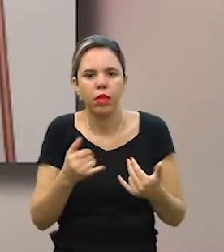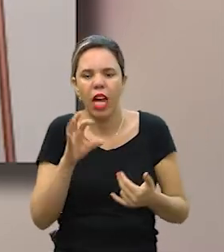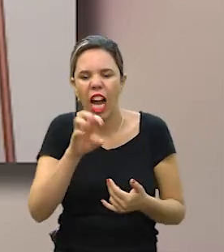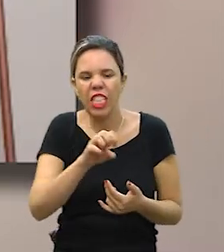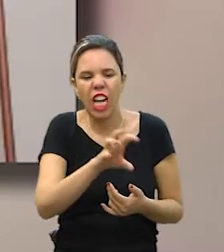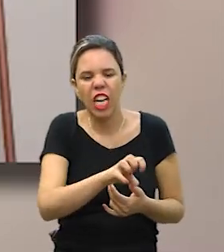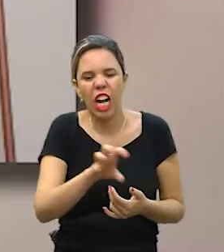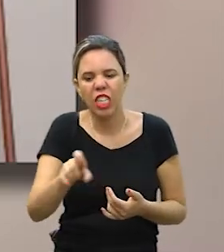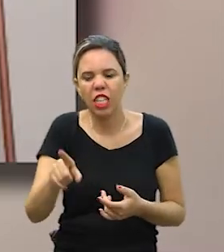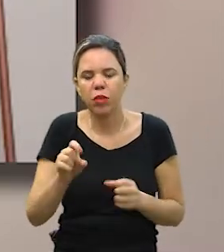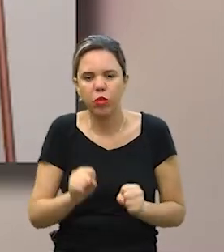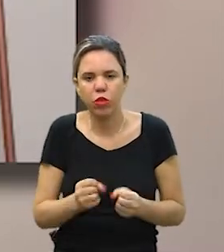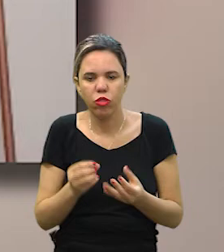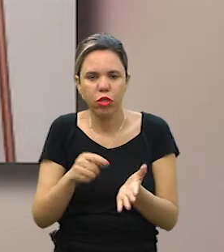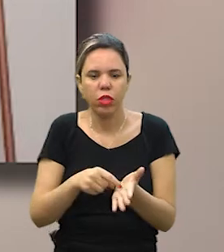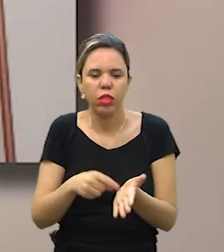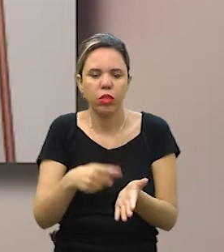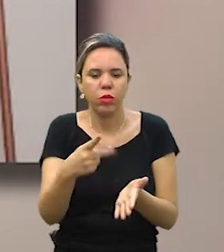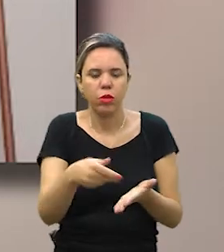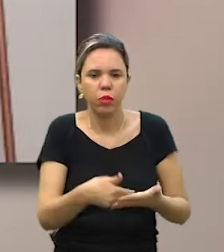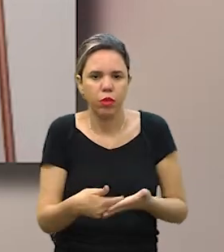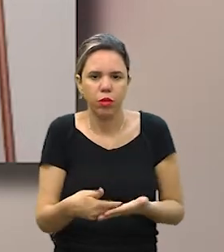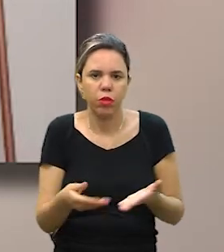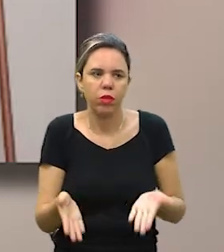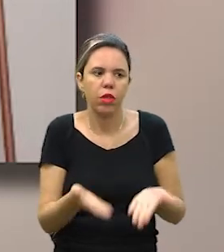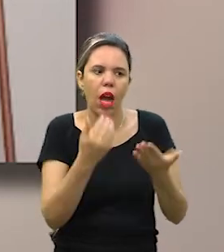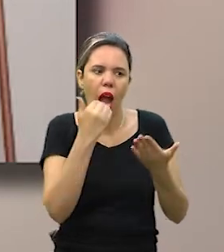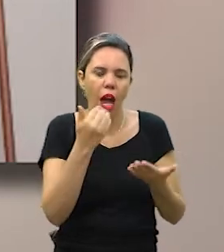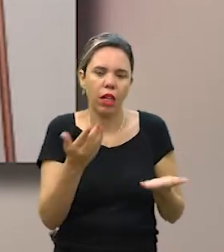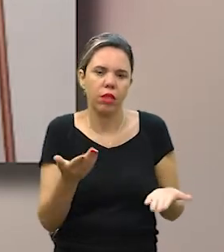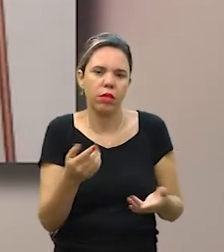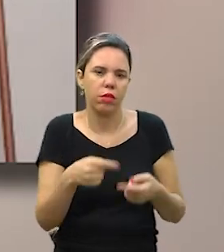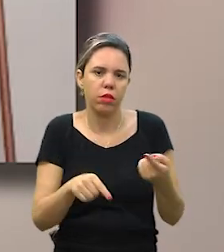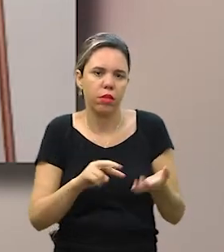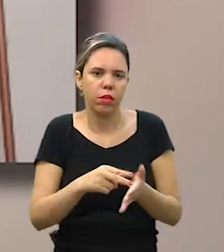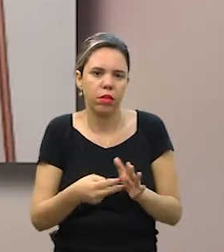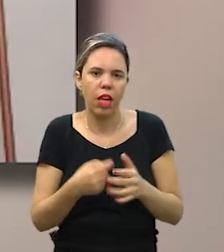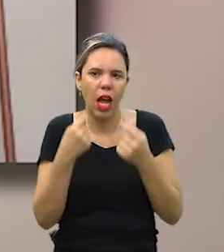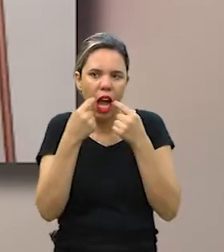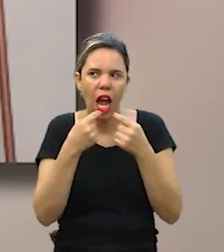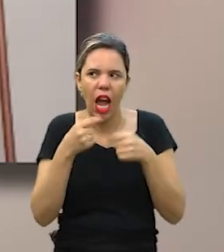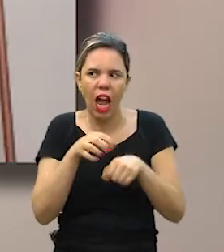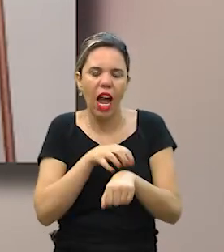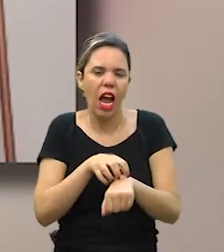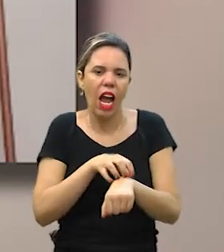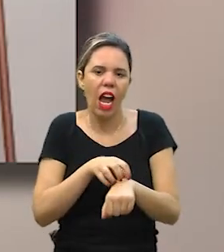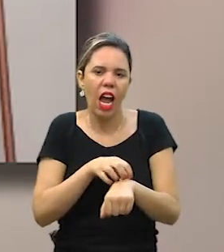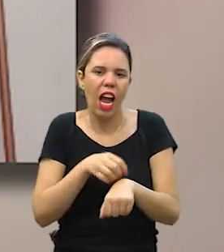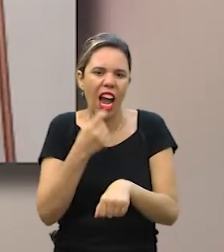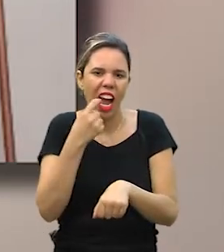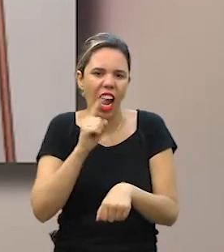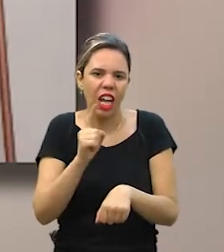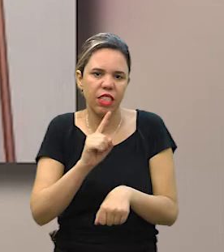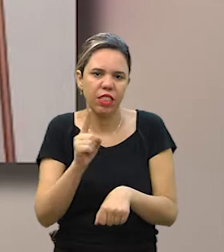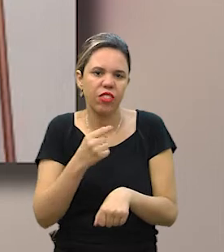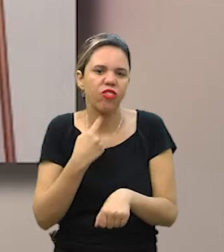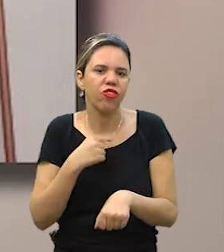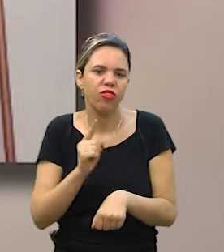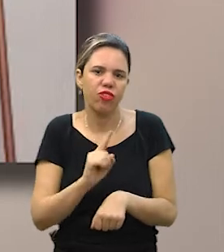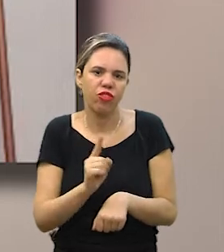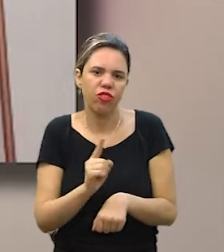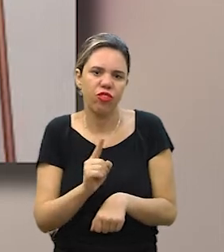brinquedinhos, dos mordedores que você pode dar na mãozinha do seu bebê e ele levar na boca. Isso não quer dizer que a gengiva está coçando, que é dente ou que ele está